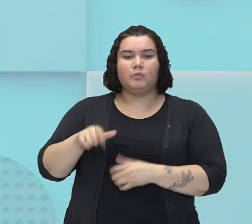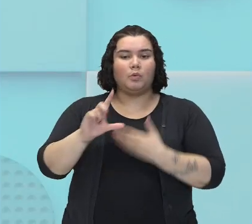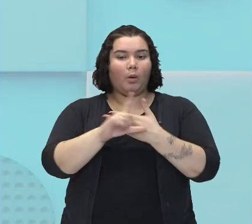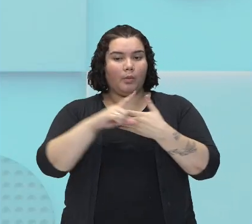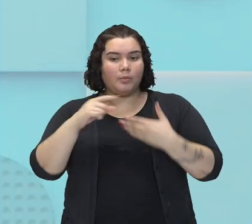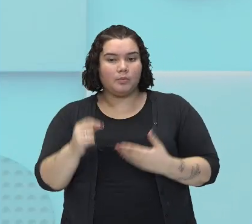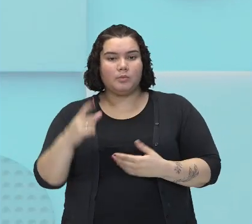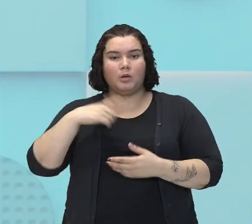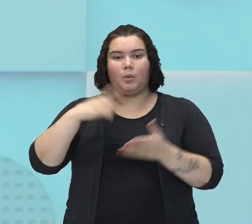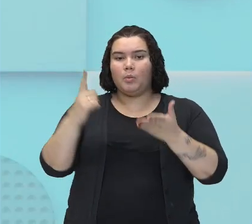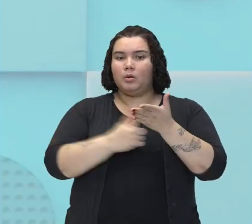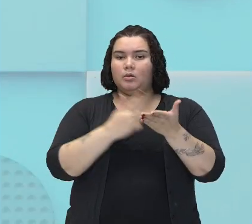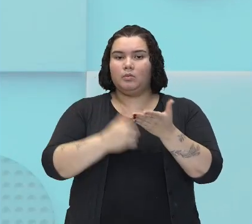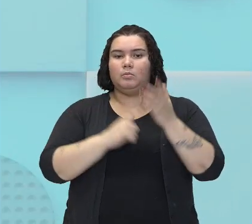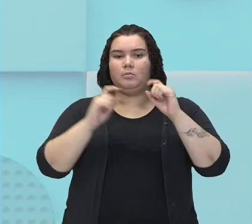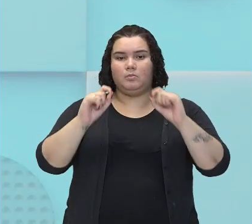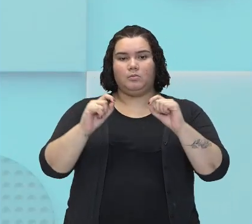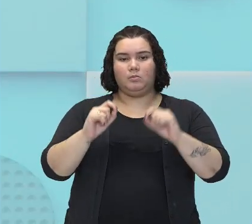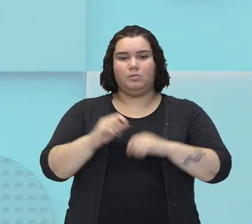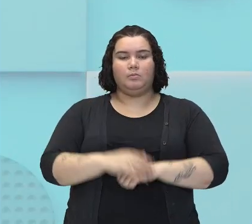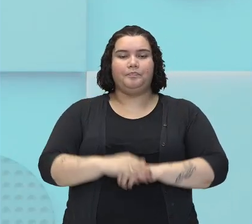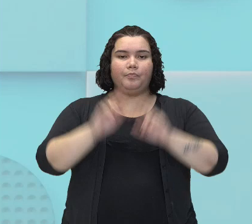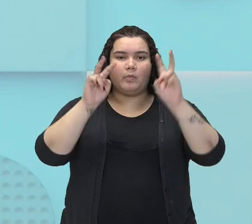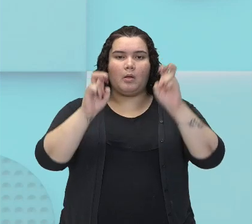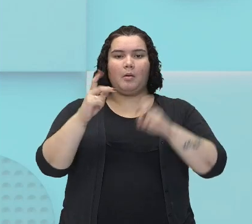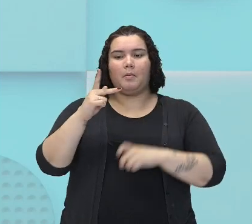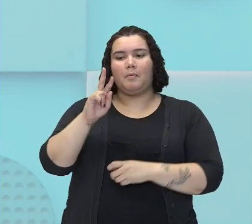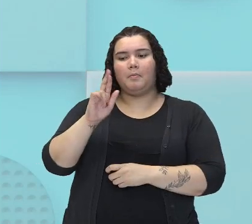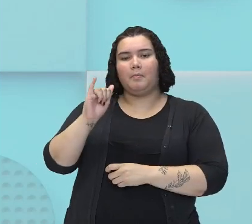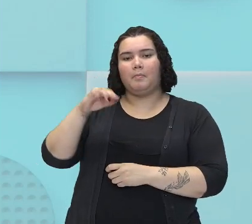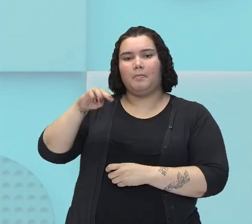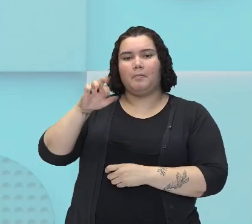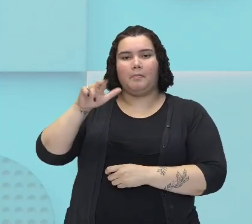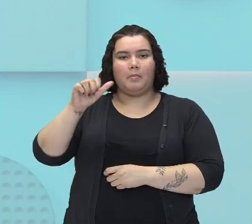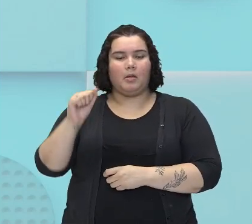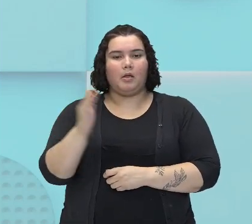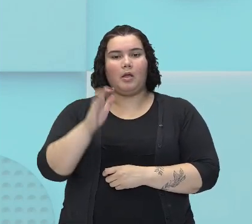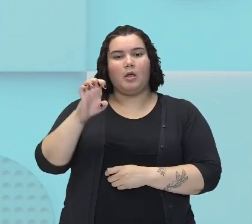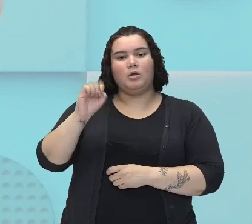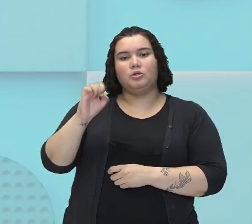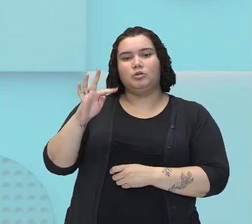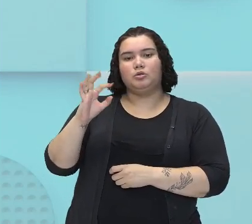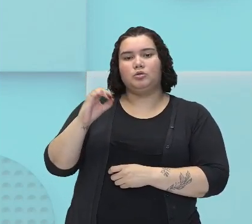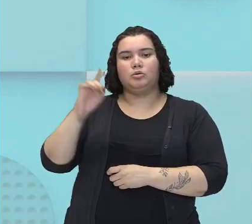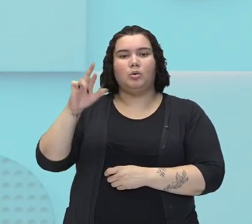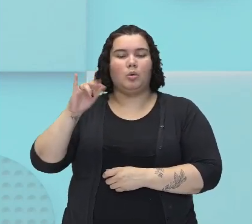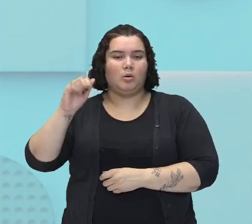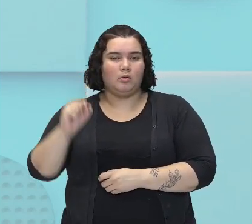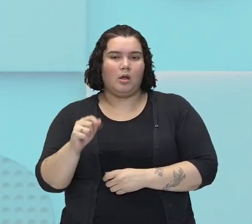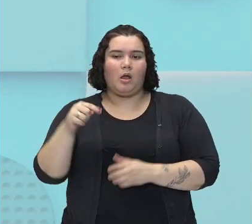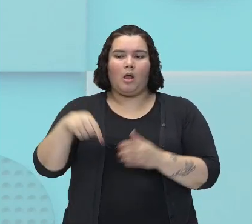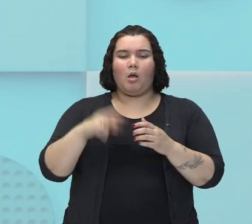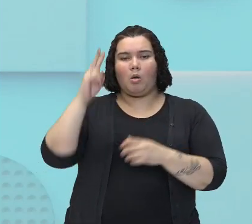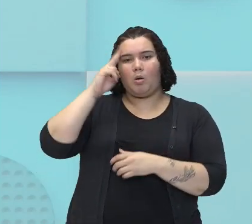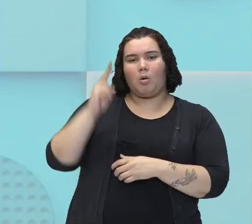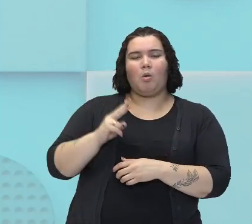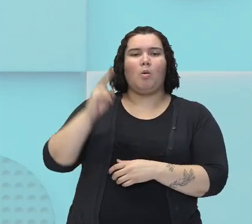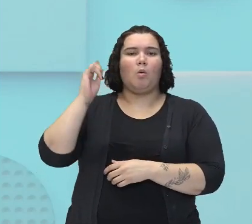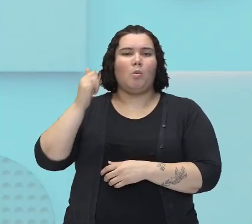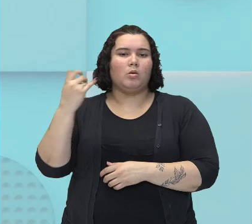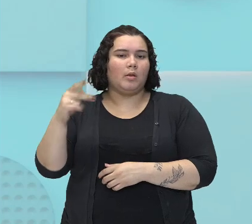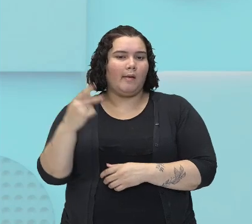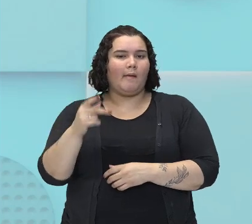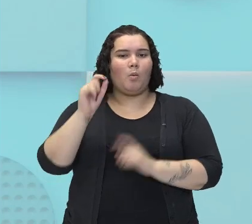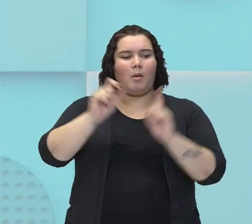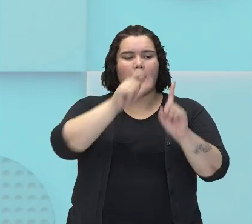vem de um livro chamado Primeiras Histórias, que é um livro de contos dele, contos bastante interessantes, em que os personagens são crianças,